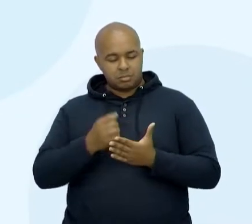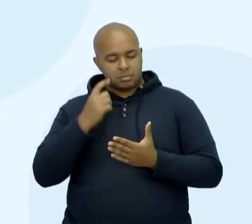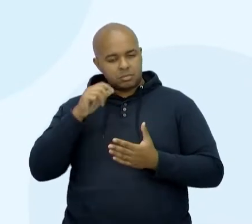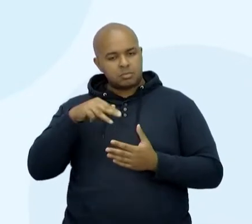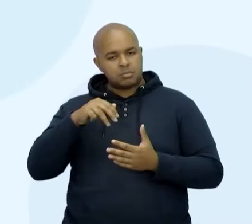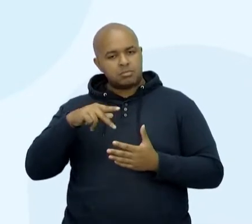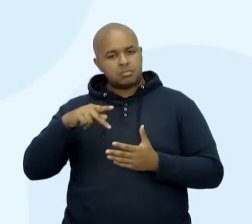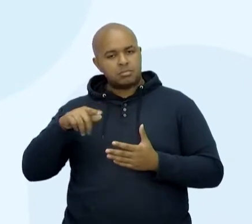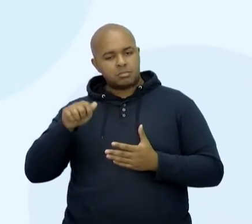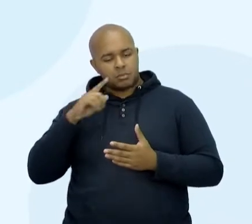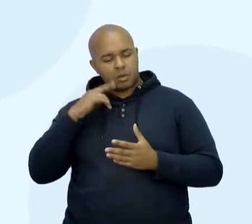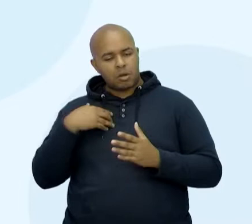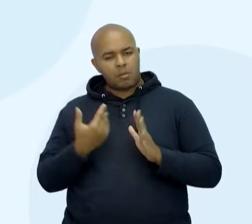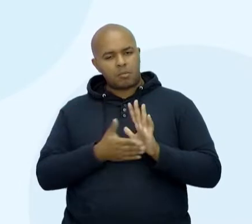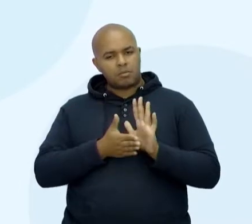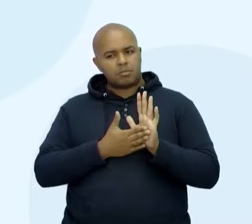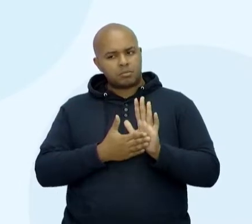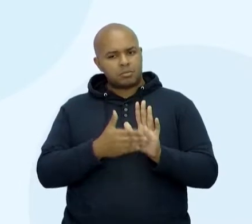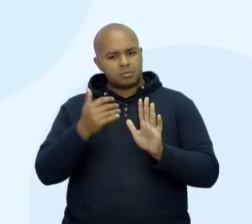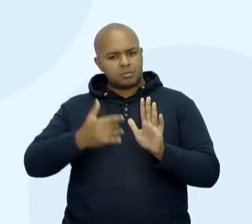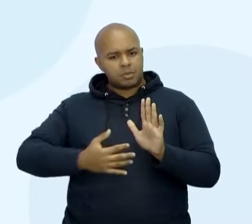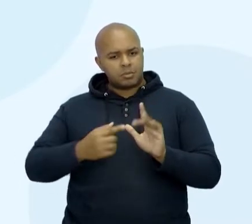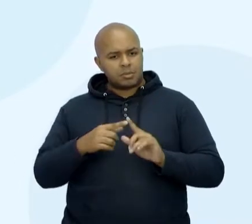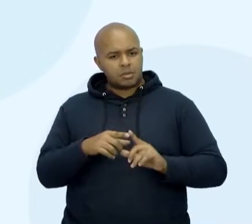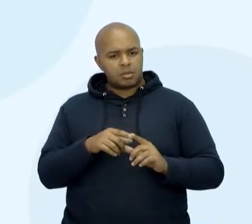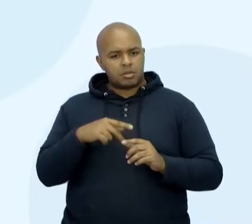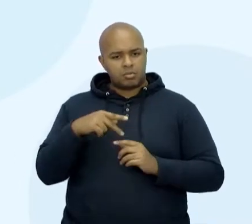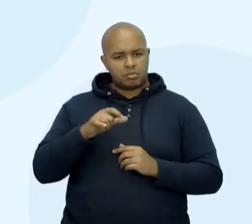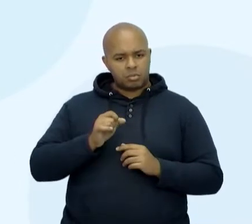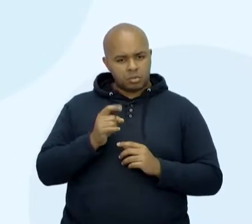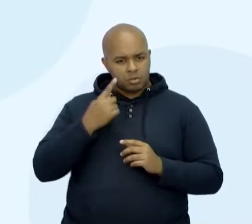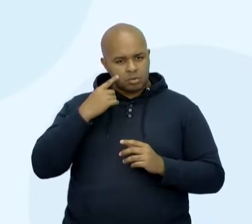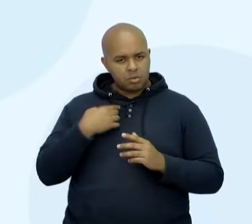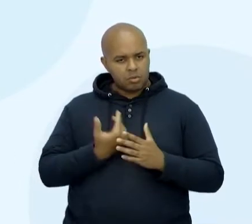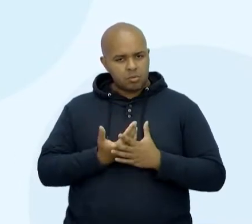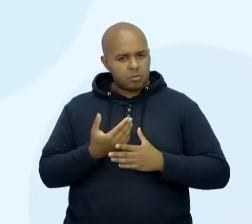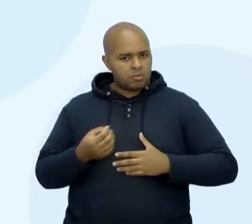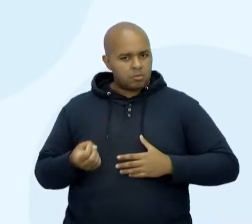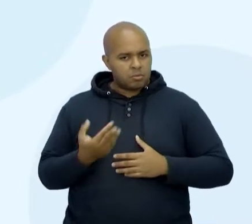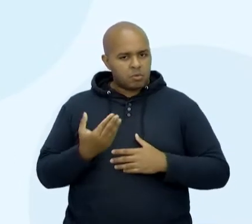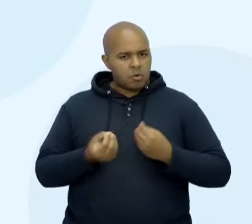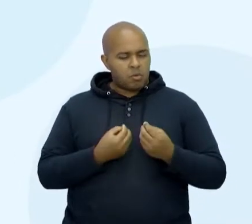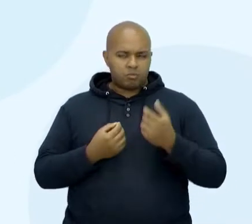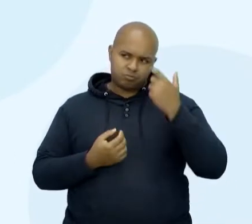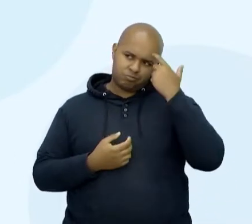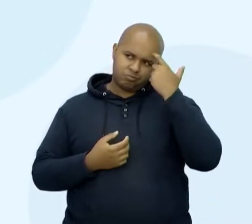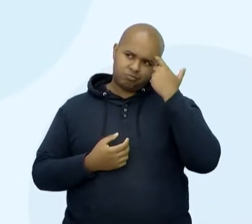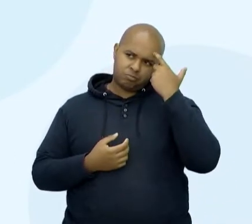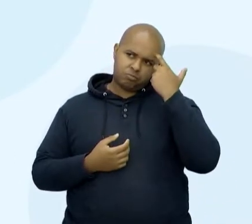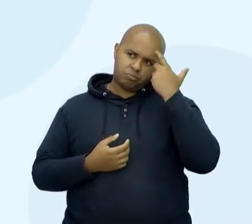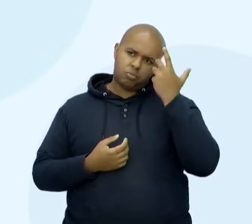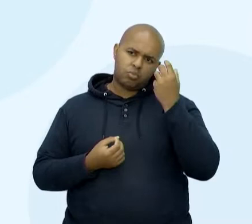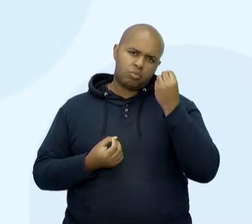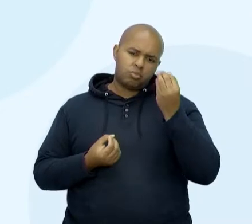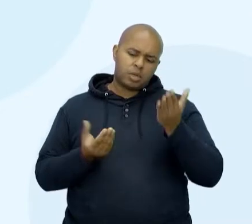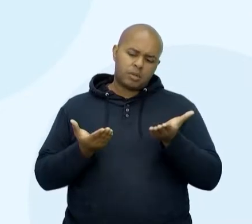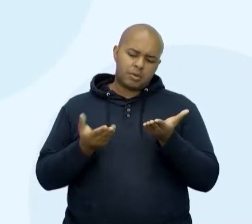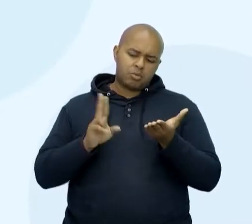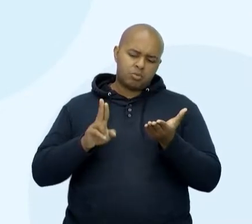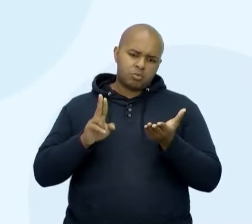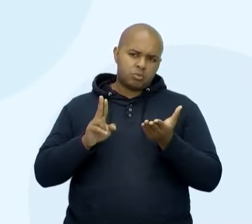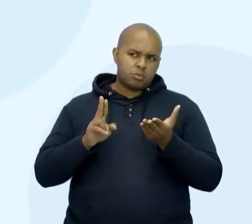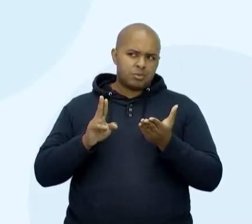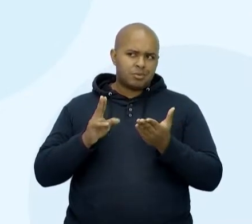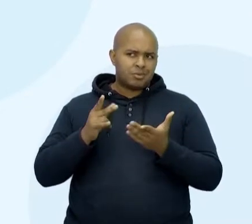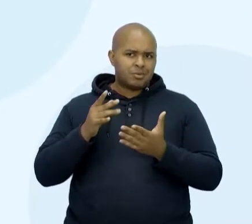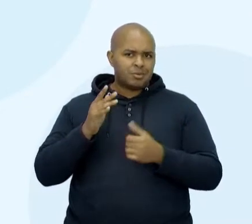Então, qual é a proposta do mapa, né? Falar sobre os polímeros da era moderna, né? Como equilibrar o seu uso e reduzir os danos ao